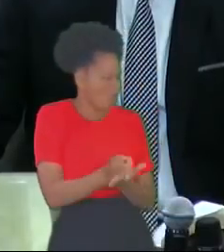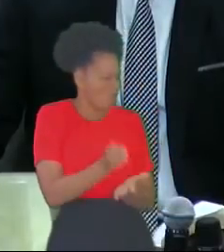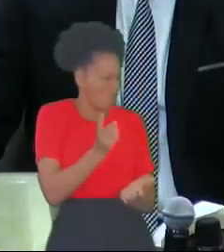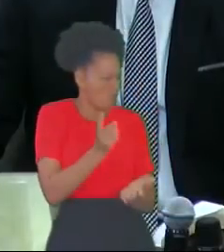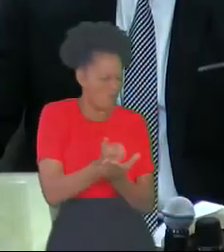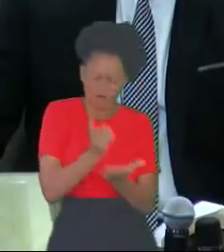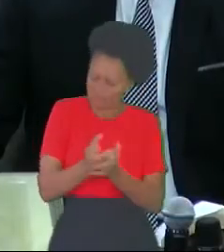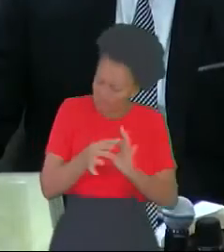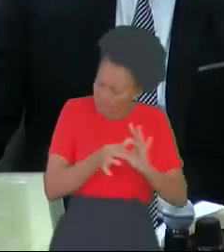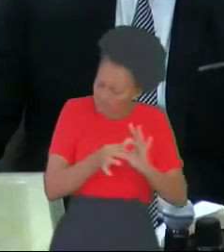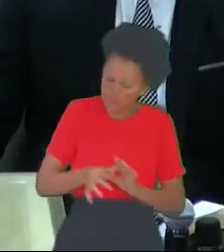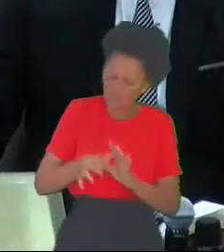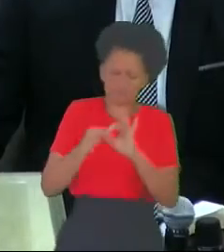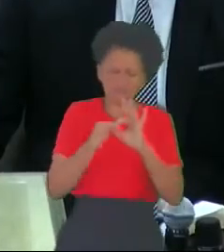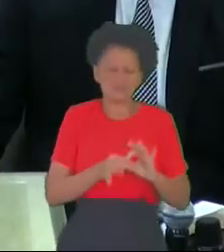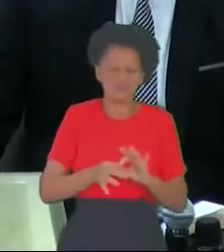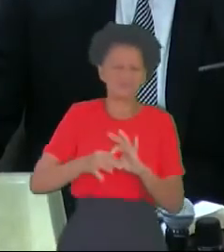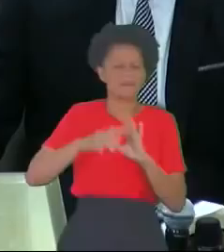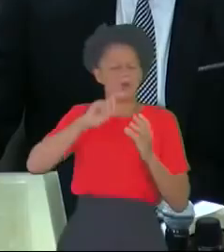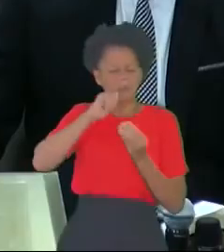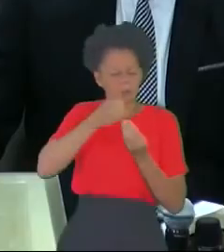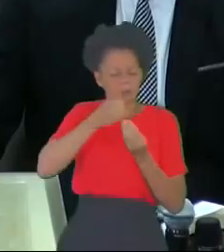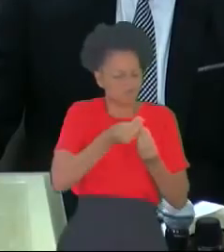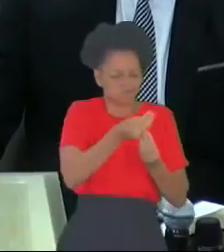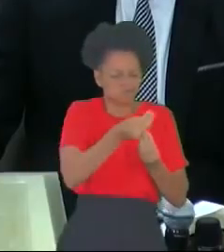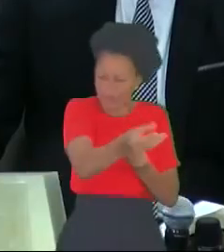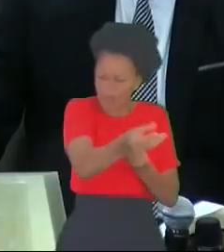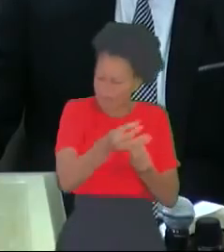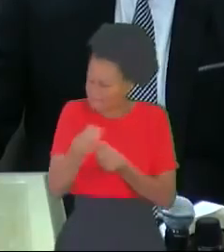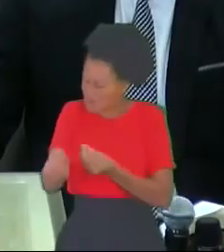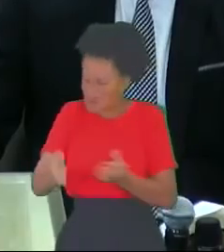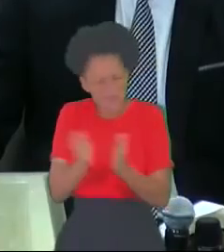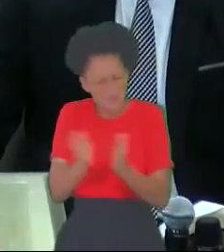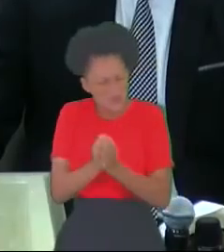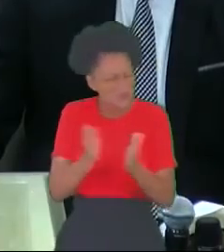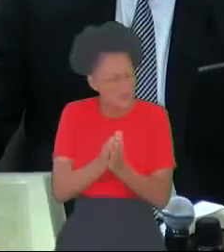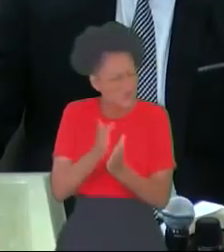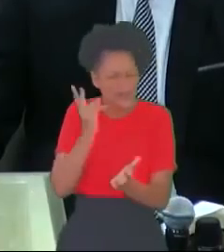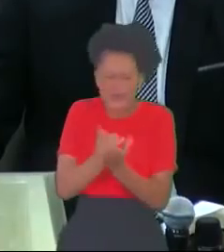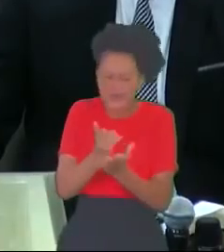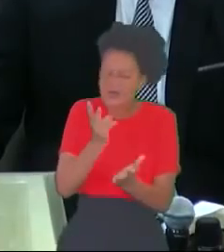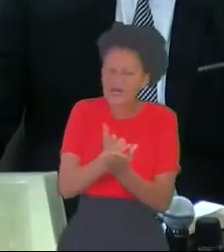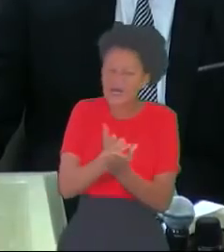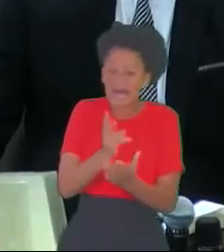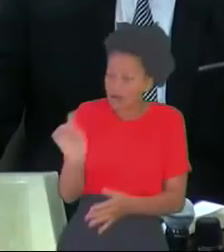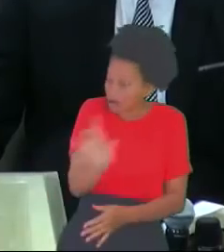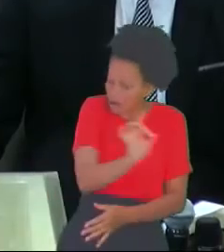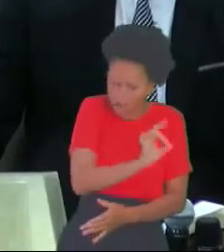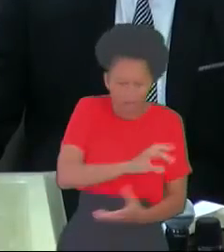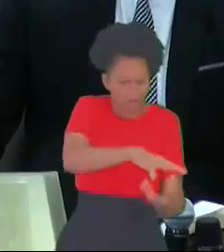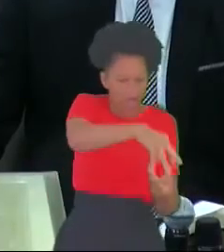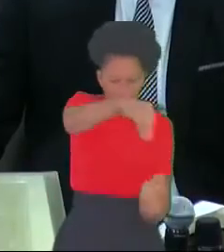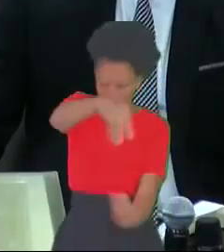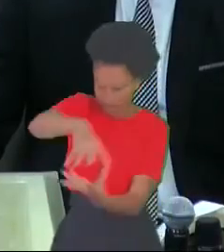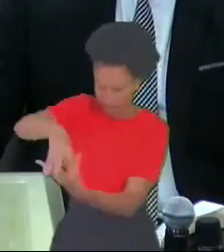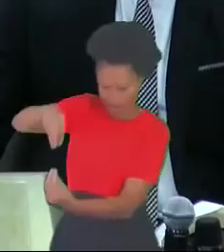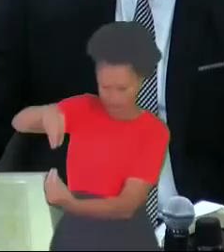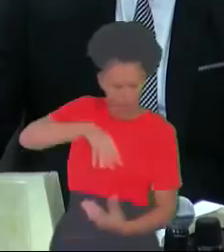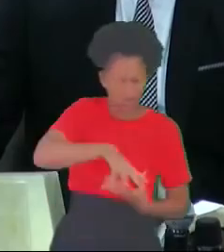comunhão, no partir do pão e nas orações. E em cada alma havia o que, irmãos